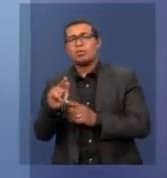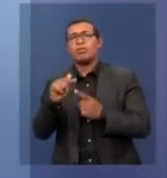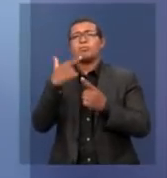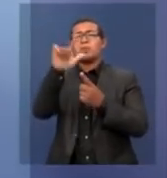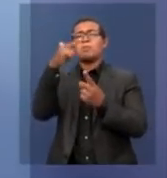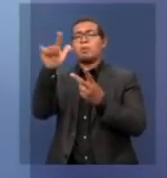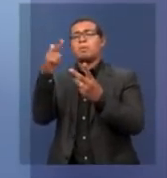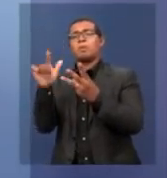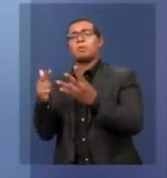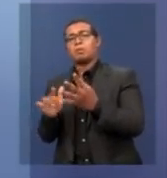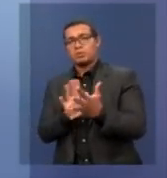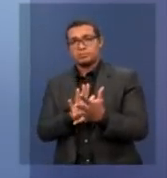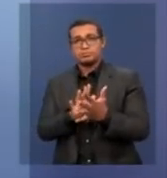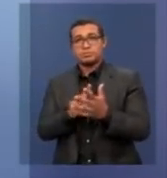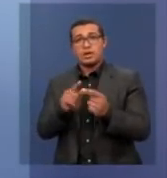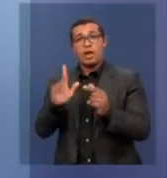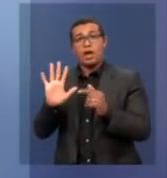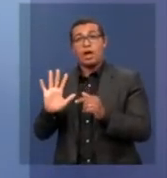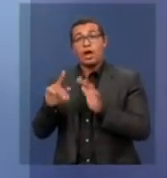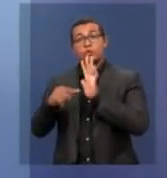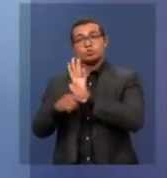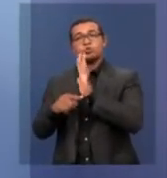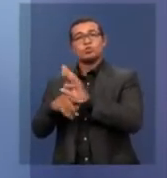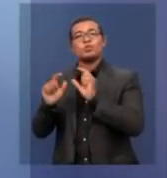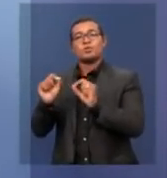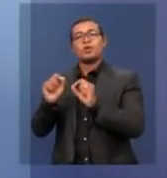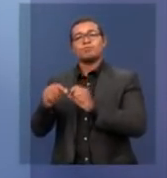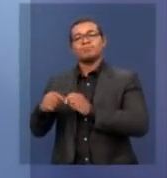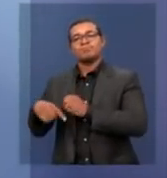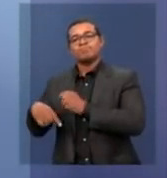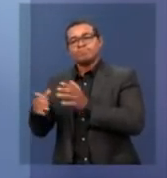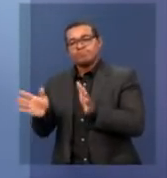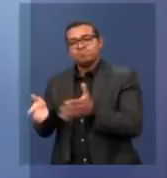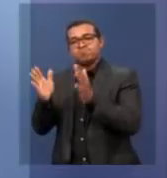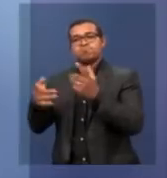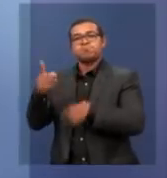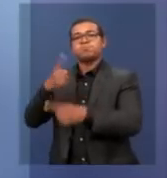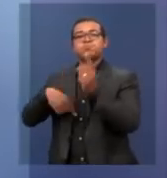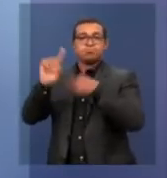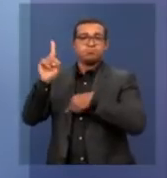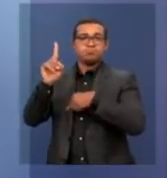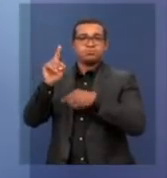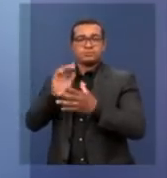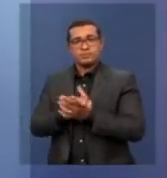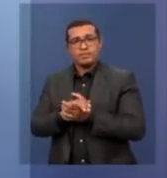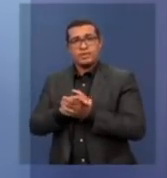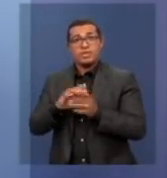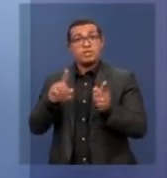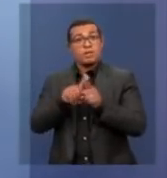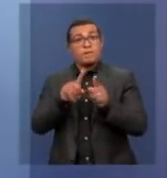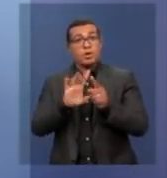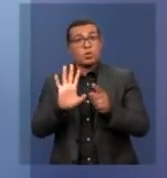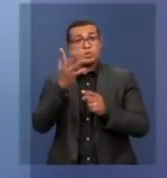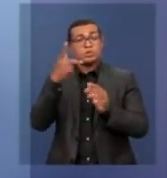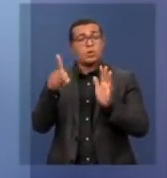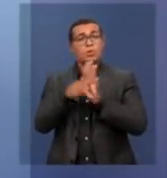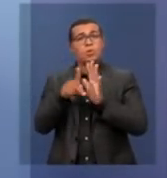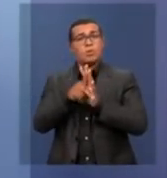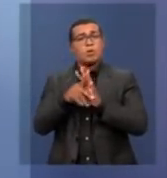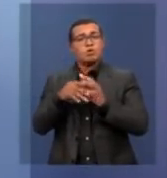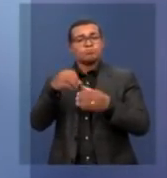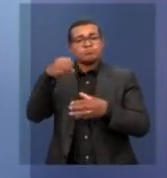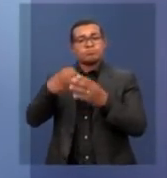afora isso ajudou a regionalizar o desenvolvimento da mesma forma que nós fizemos também é o a instalação do centro de